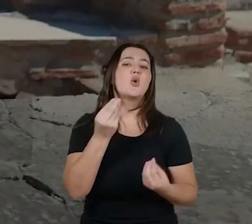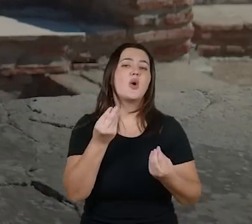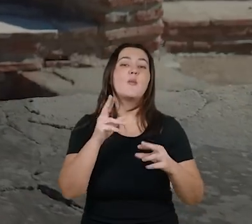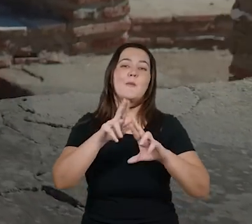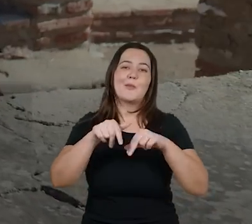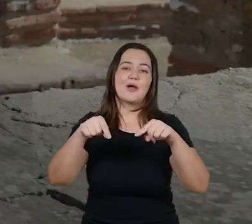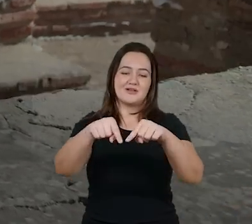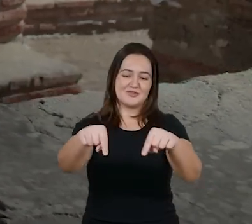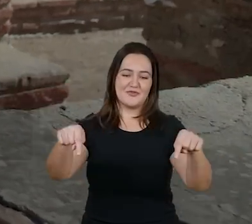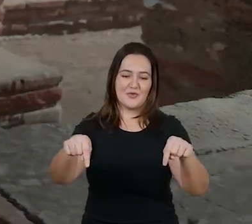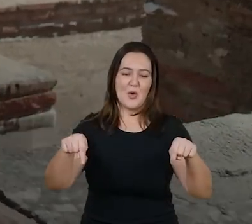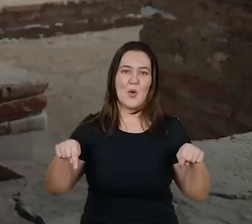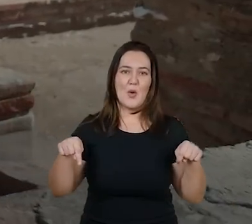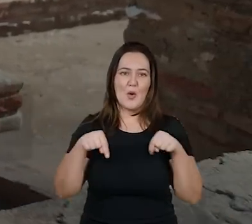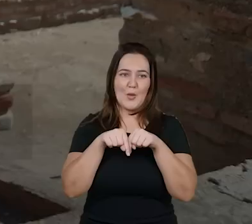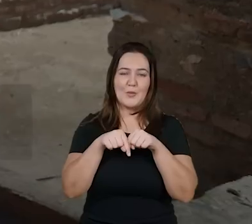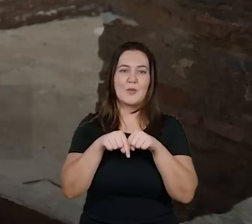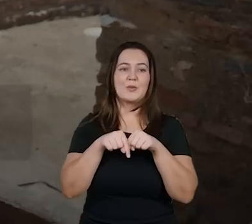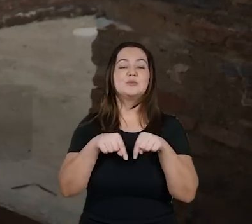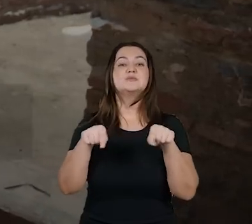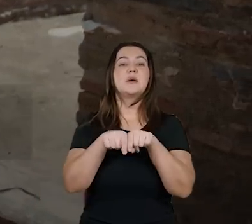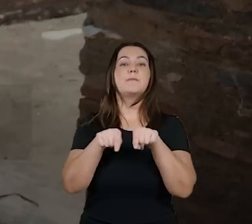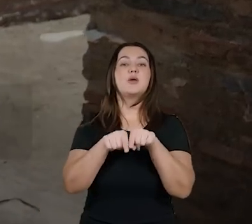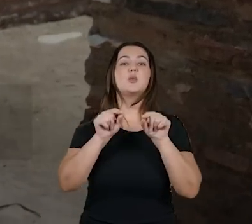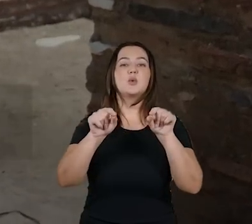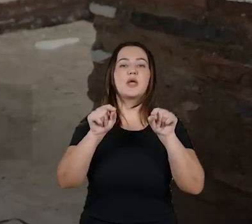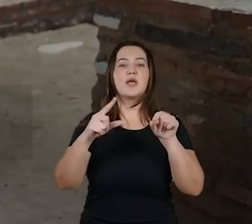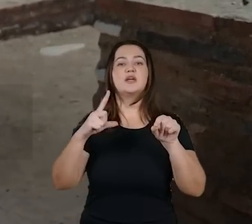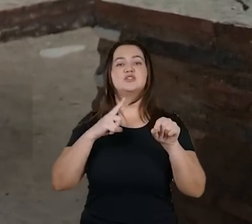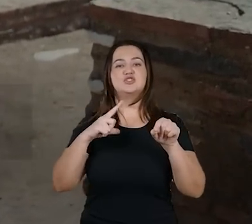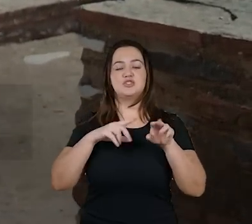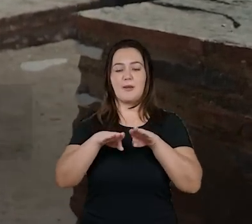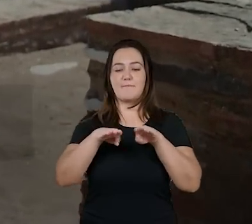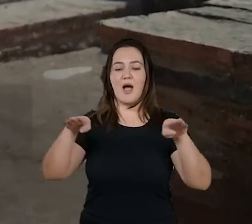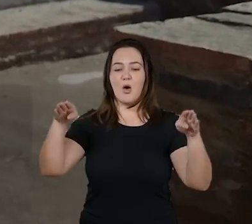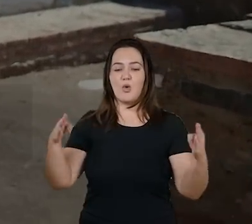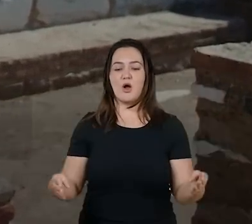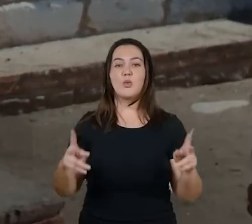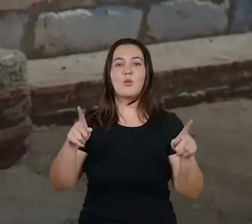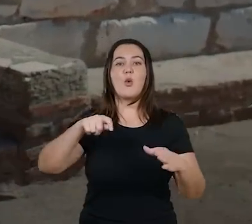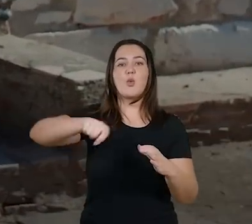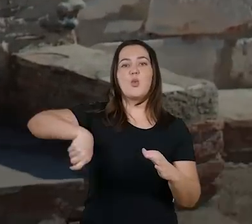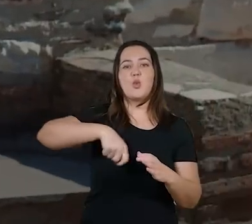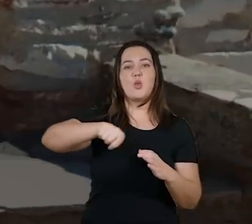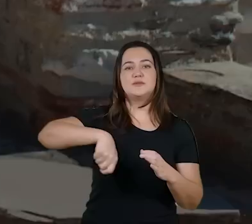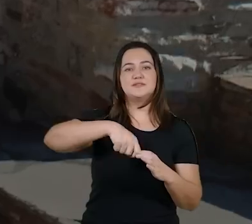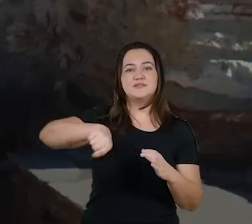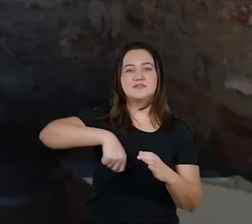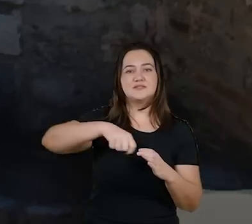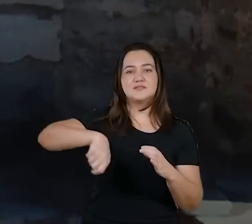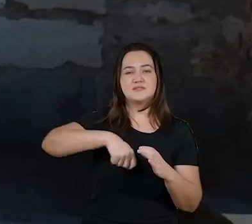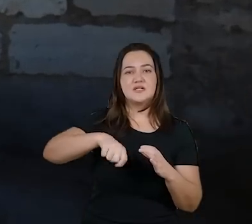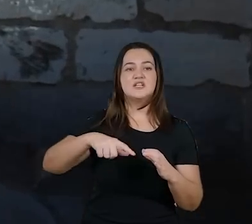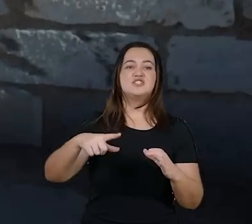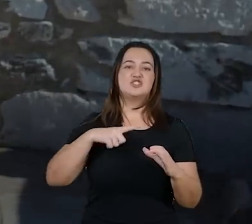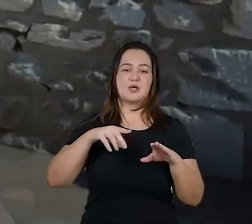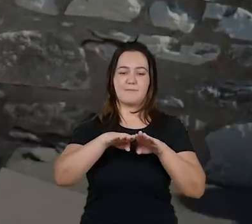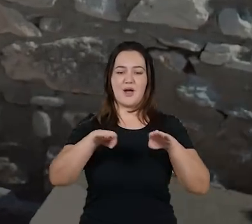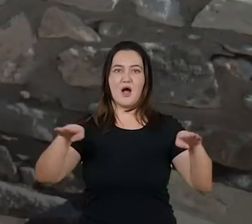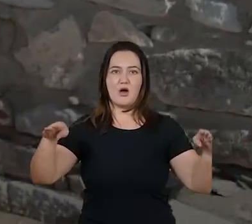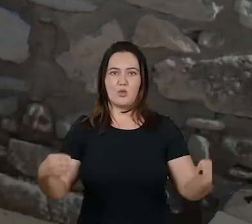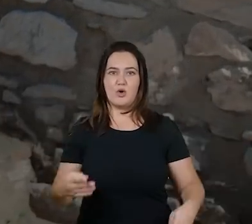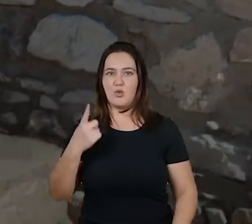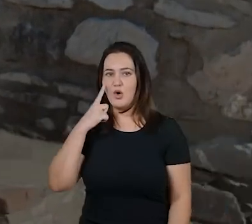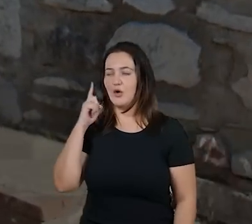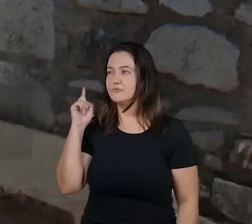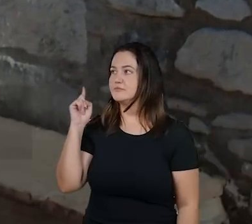restaurante pelo formato, pela disposição, pela presença de balcão, de cozinha. Então aqui você teria a parte